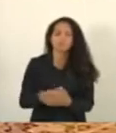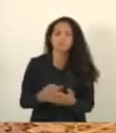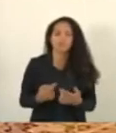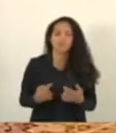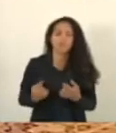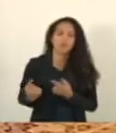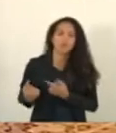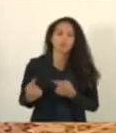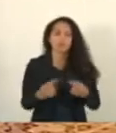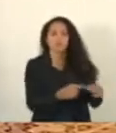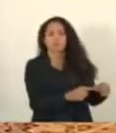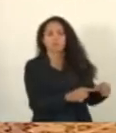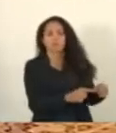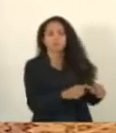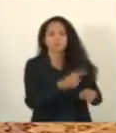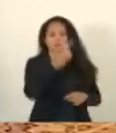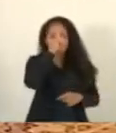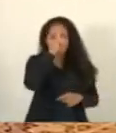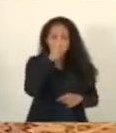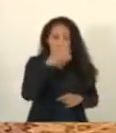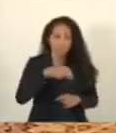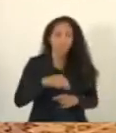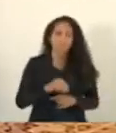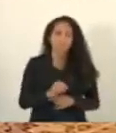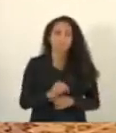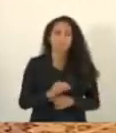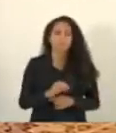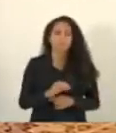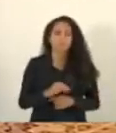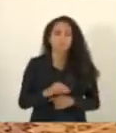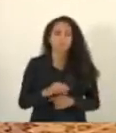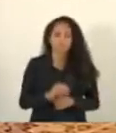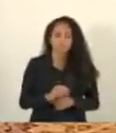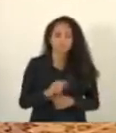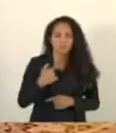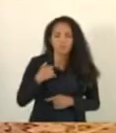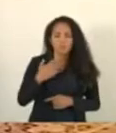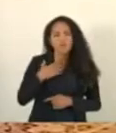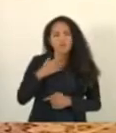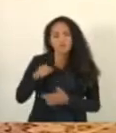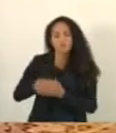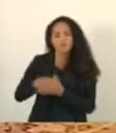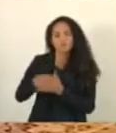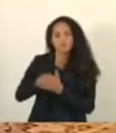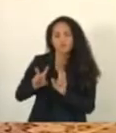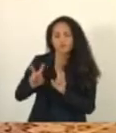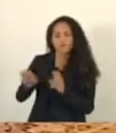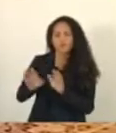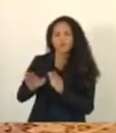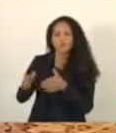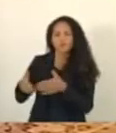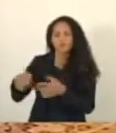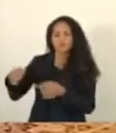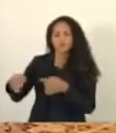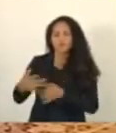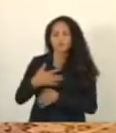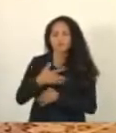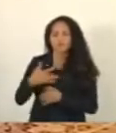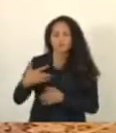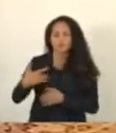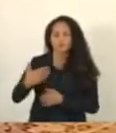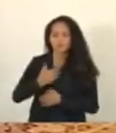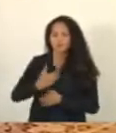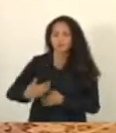pela luta por uma saúde mental baseada em políticas públicas e sustentada pelo orçamento